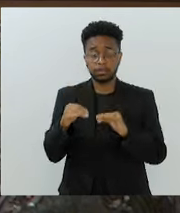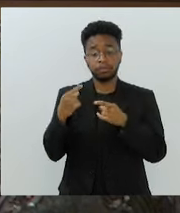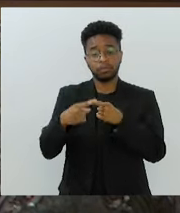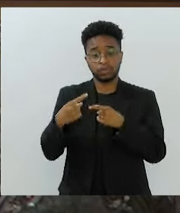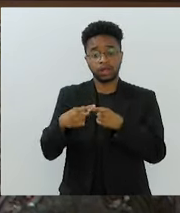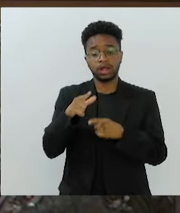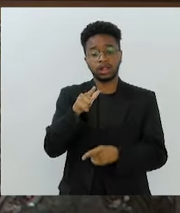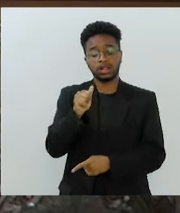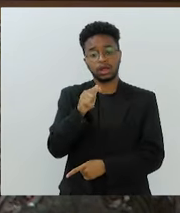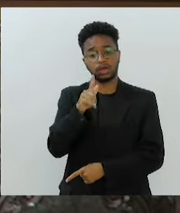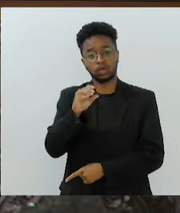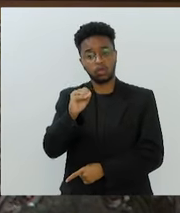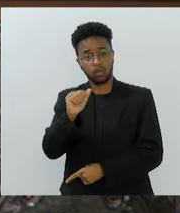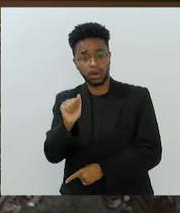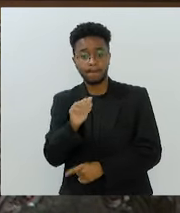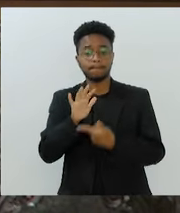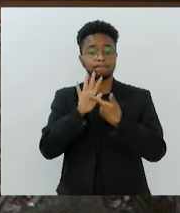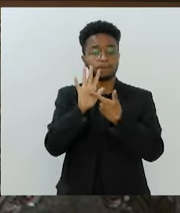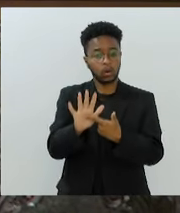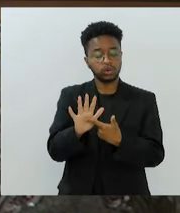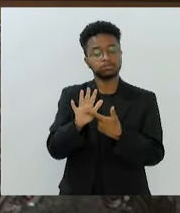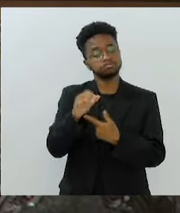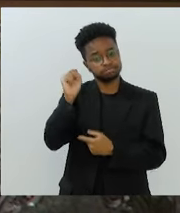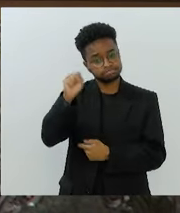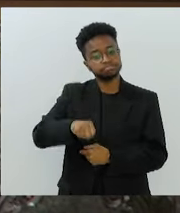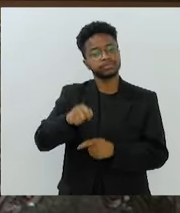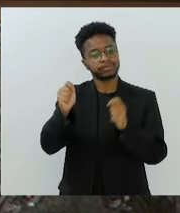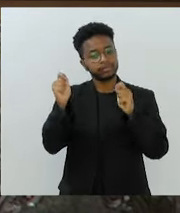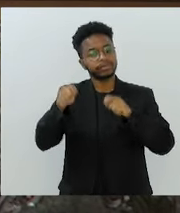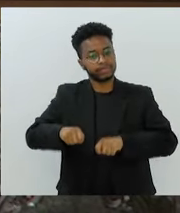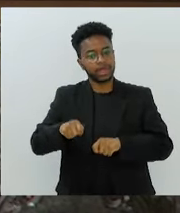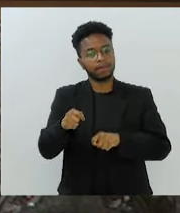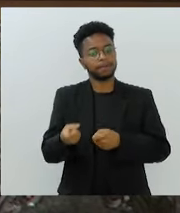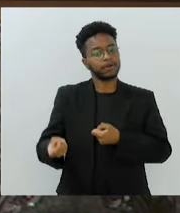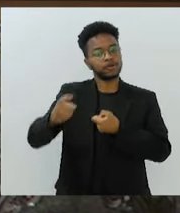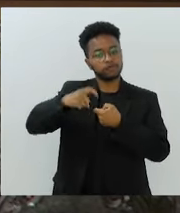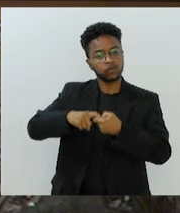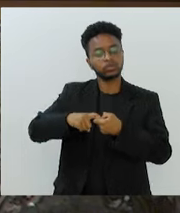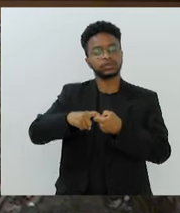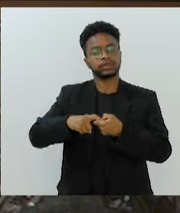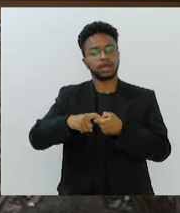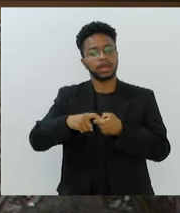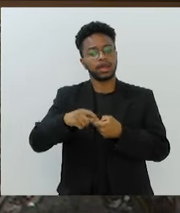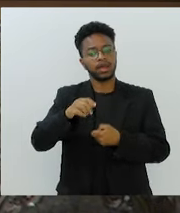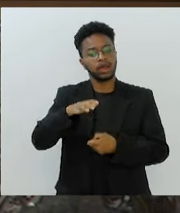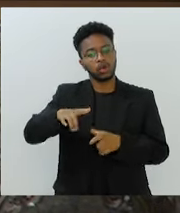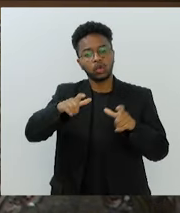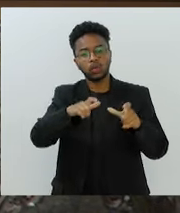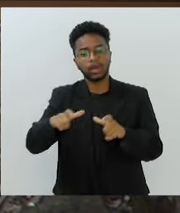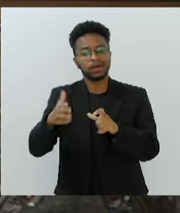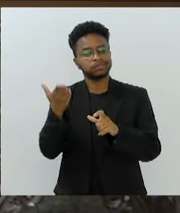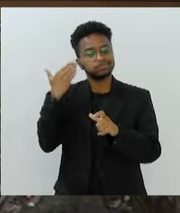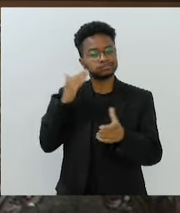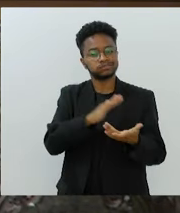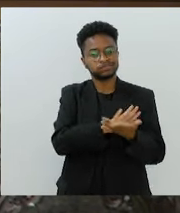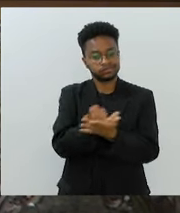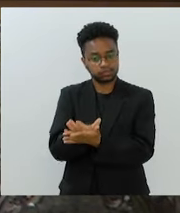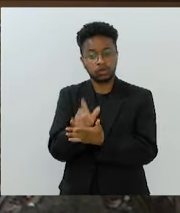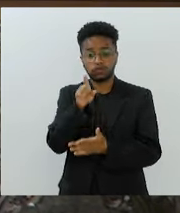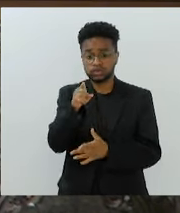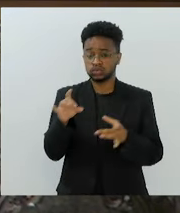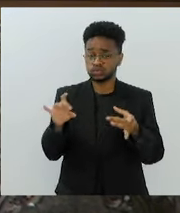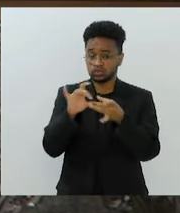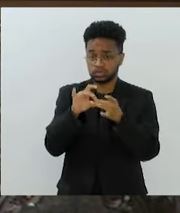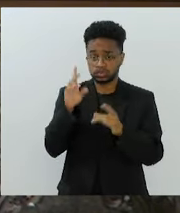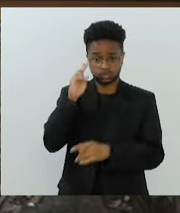que sim, é possível recuperar ecossistemas historicamente degradados. E você faz parte dessa história,